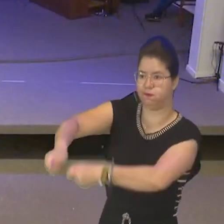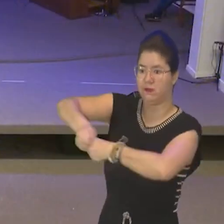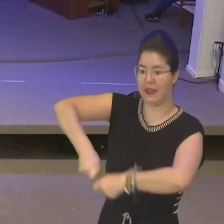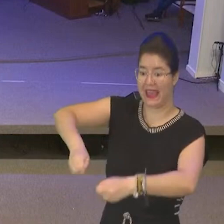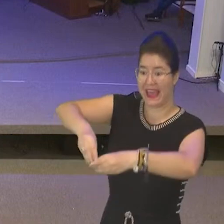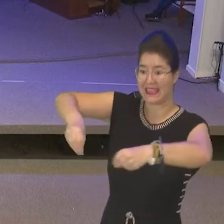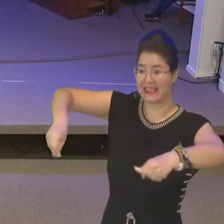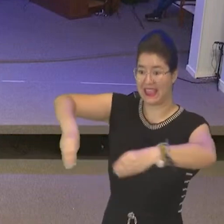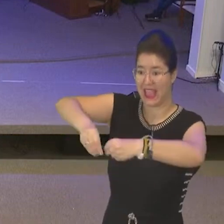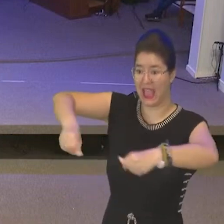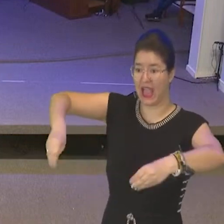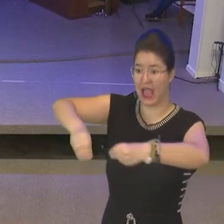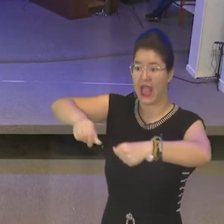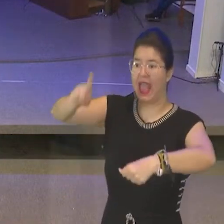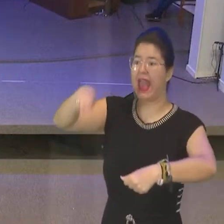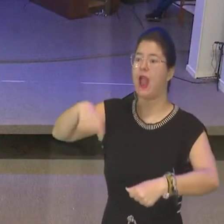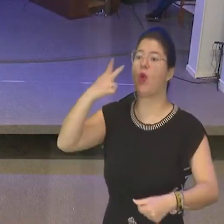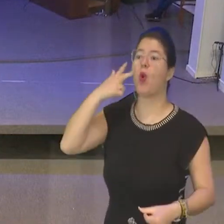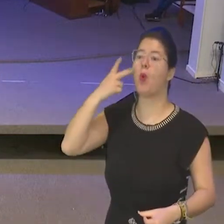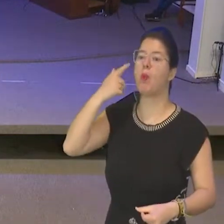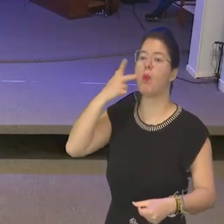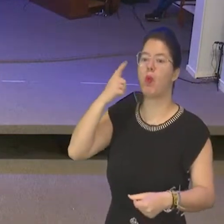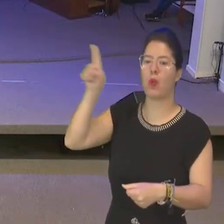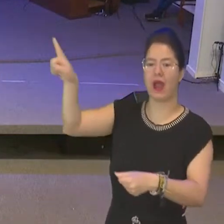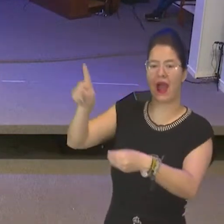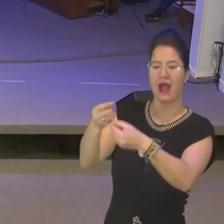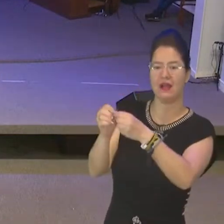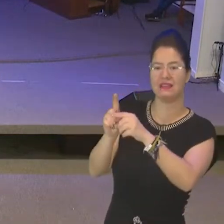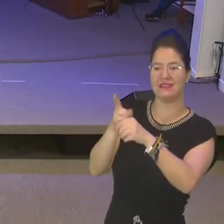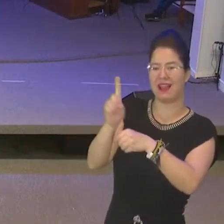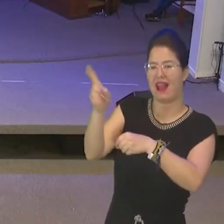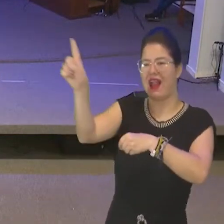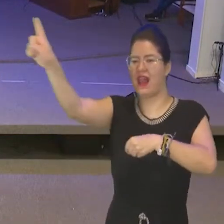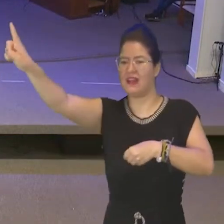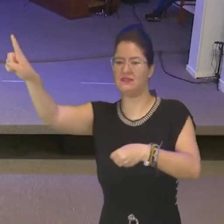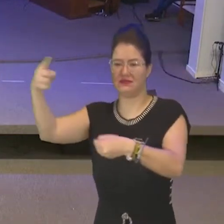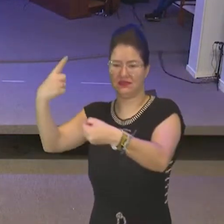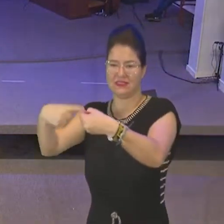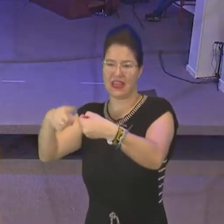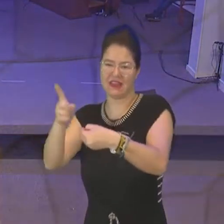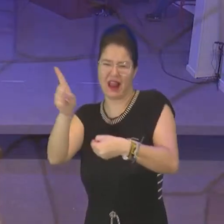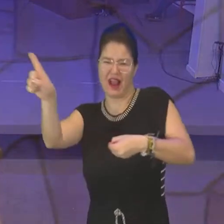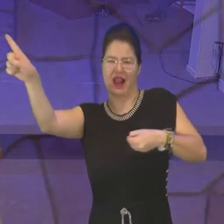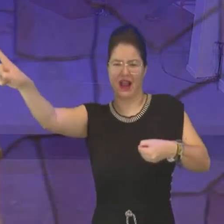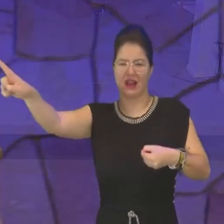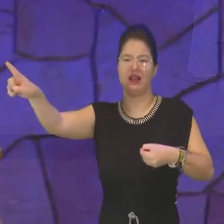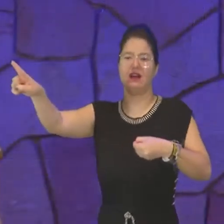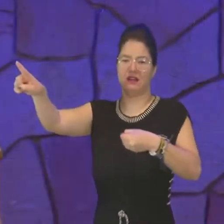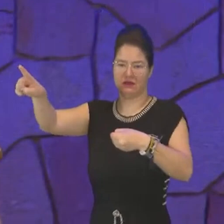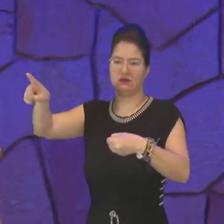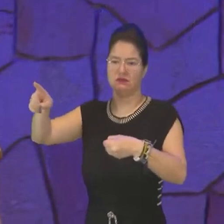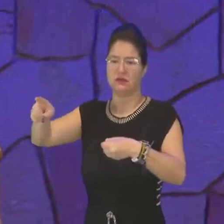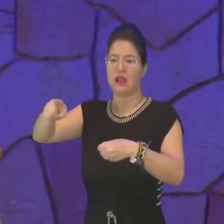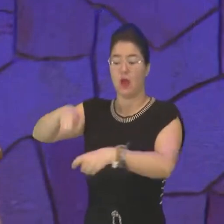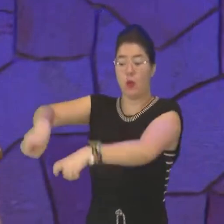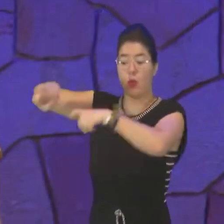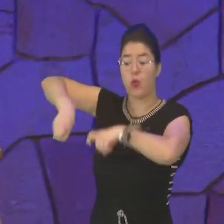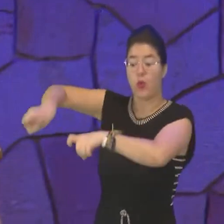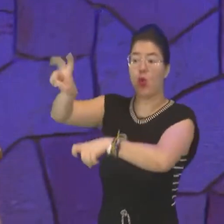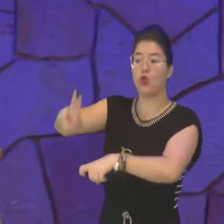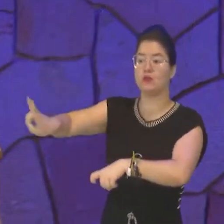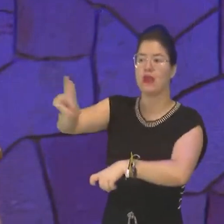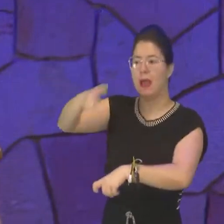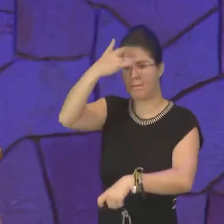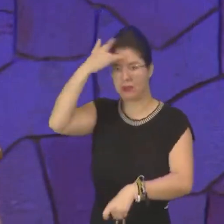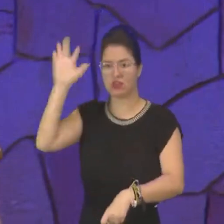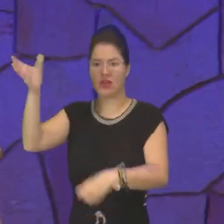Muito comum no interior. E uma irmã já me disse: pastor, esta imagem me lembra a minha infância.